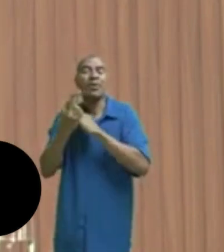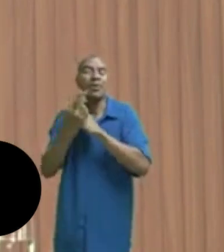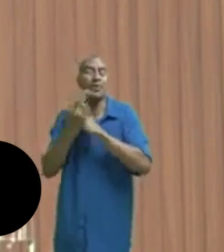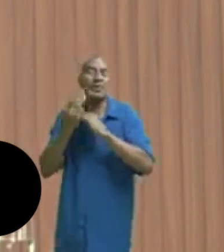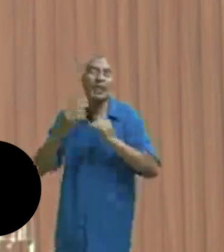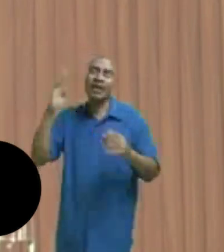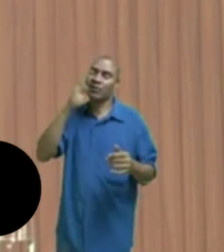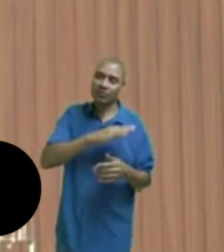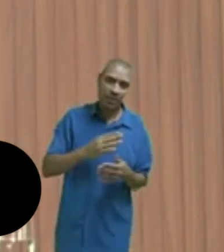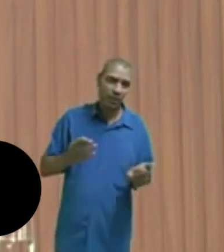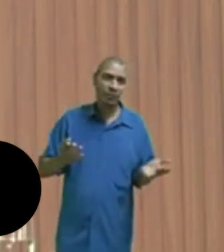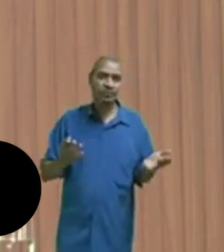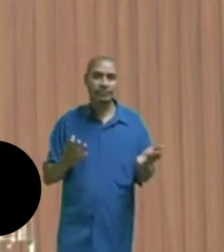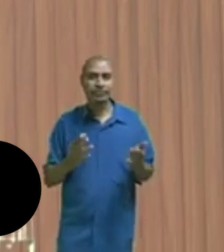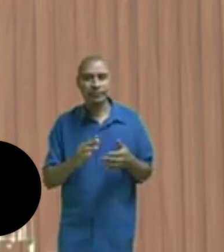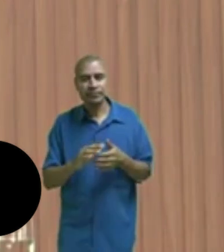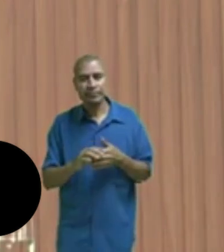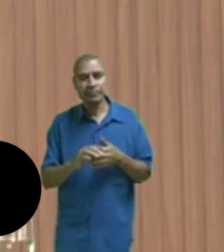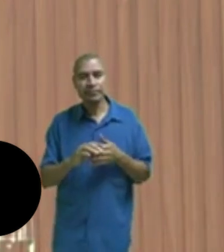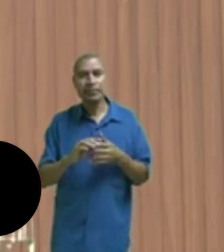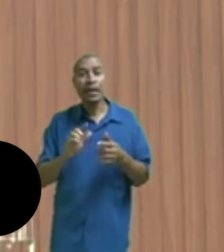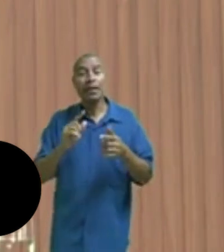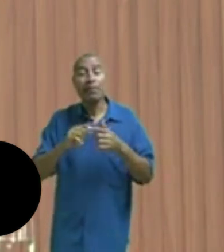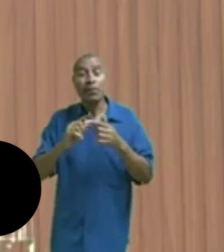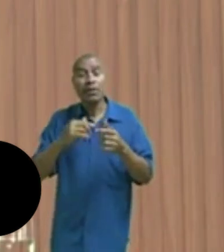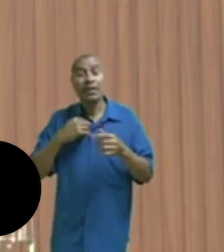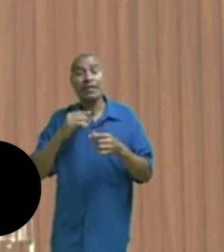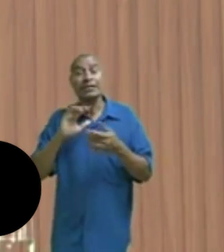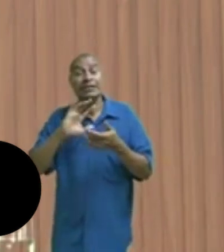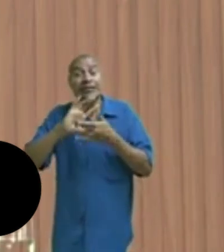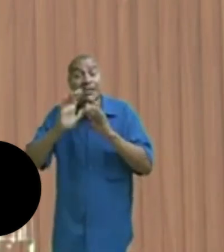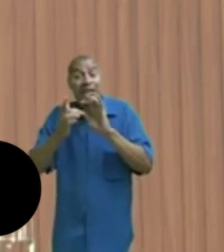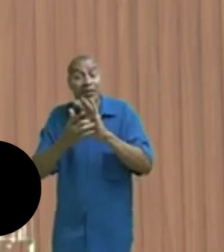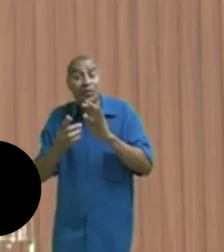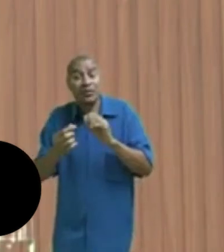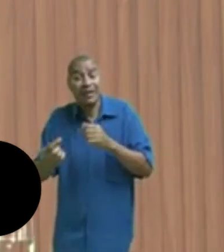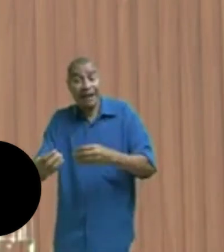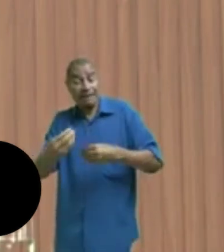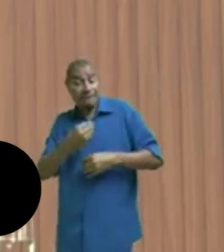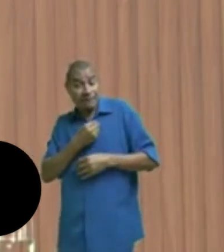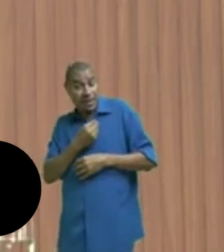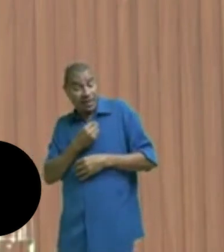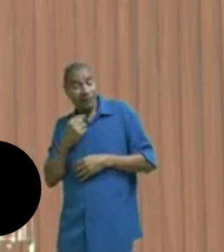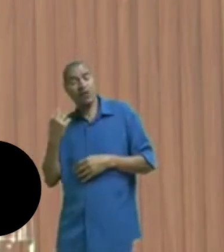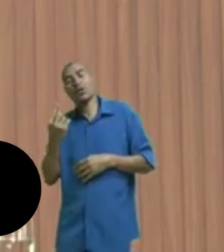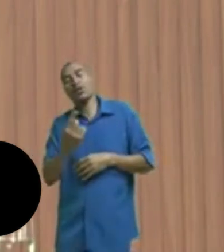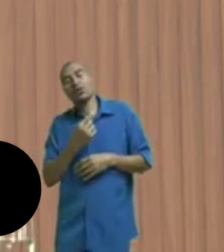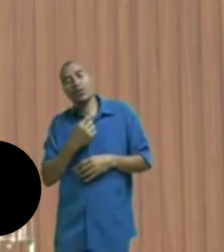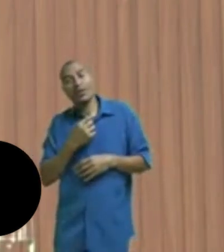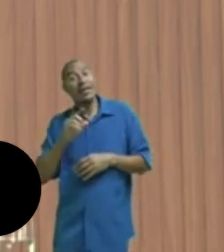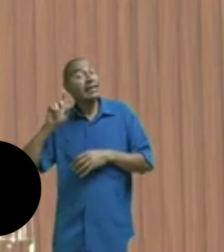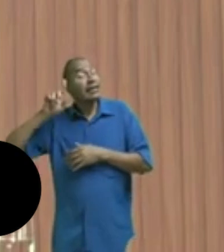nessa vida, mas é a certeza plena de que Cristo está em nós. E Cristo